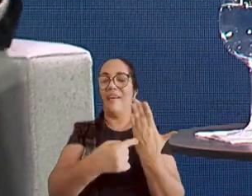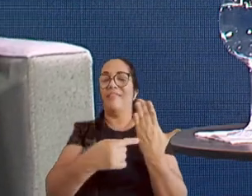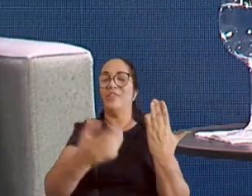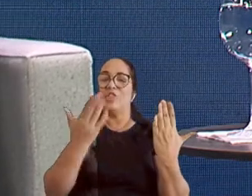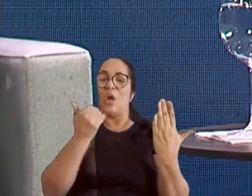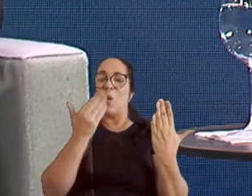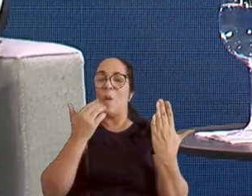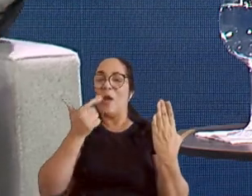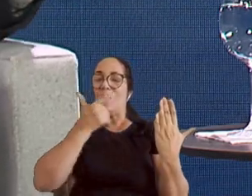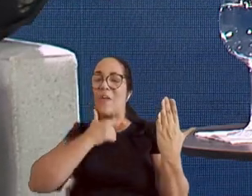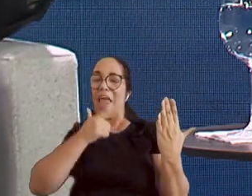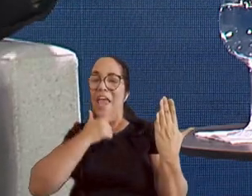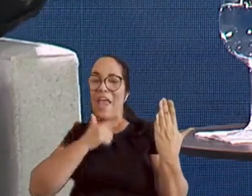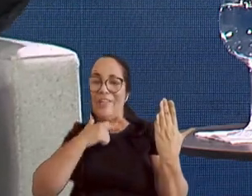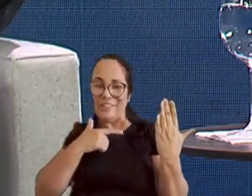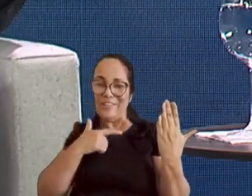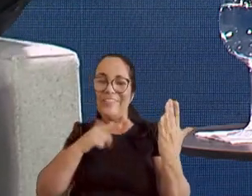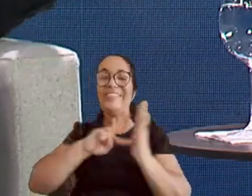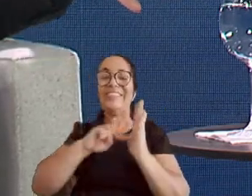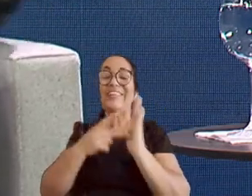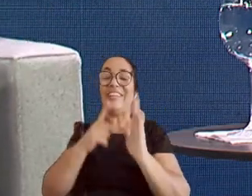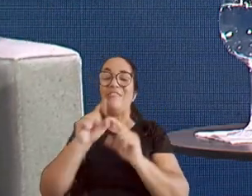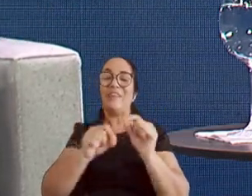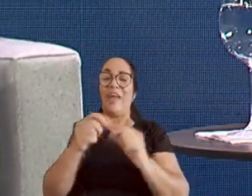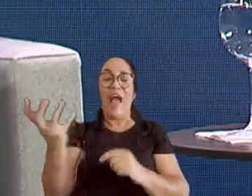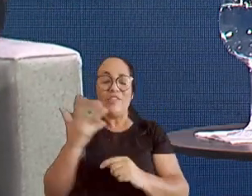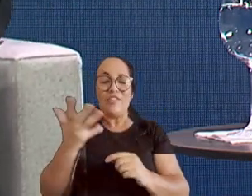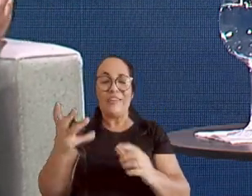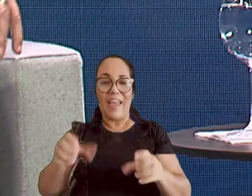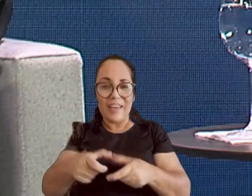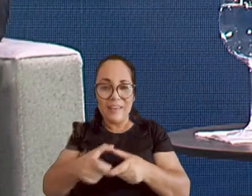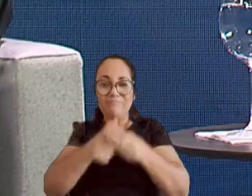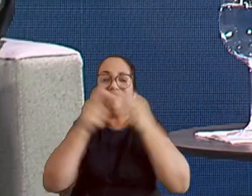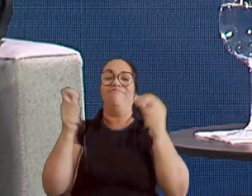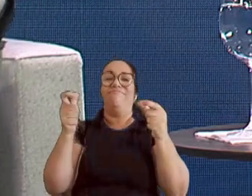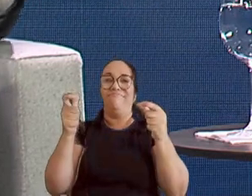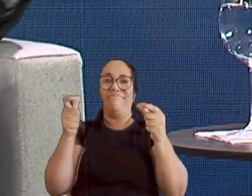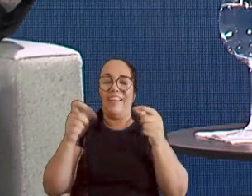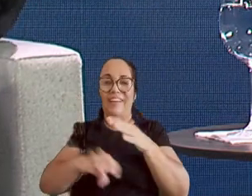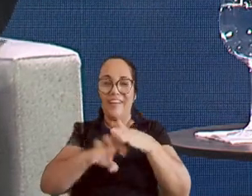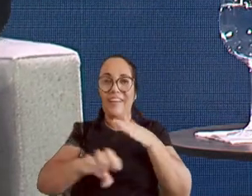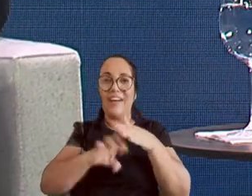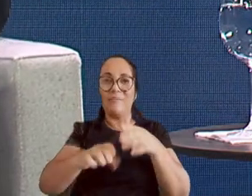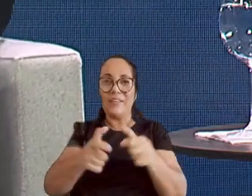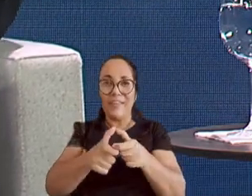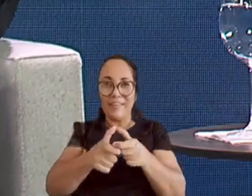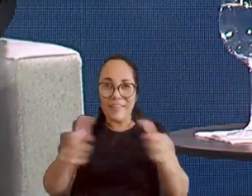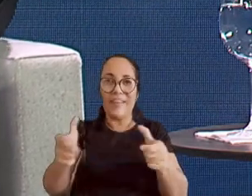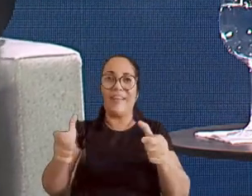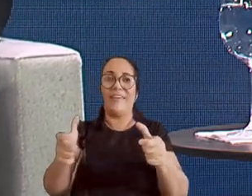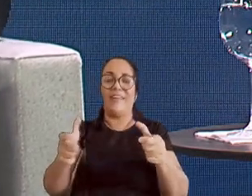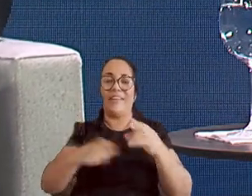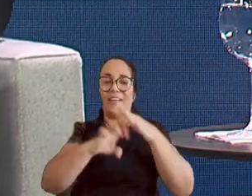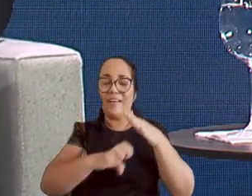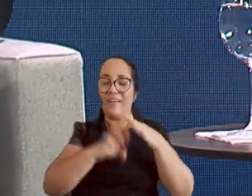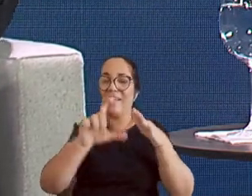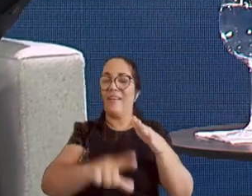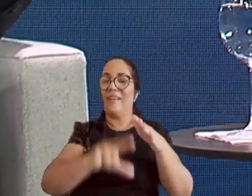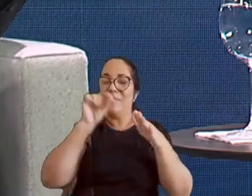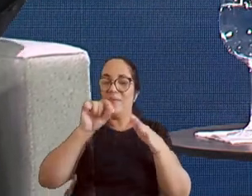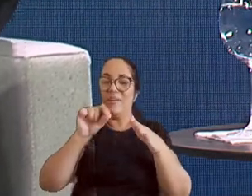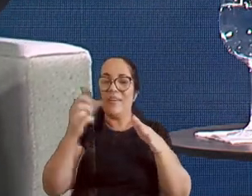cada vez mais bem feito mas é não só vindo pelo pelo empreendedorismo mas a gente nossos primeiros Fundos